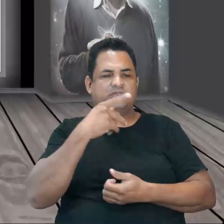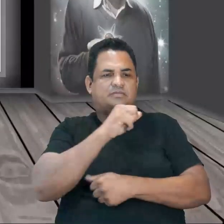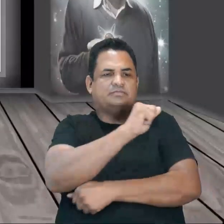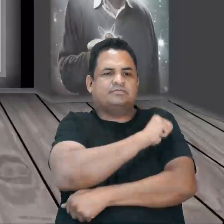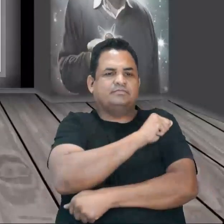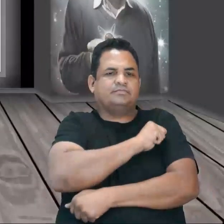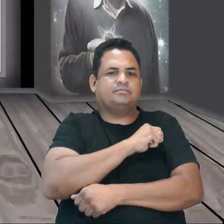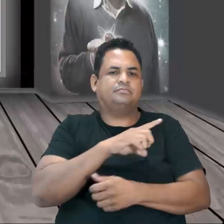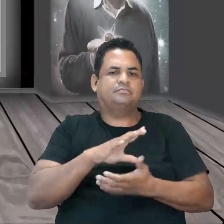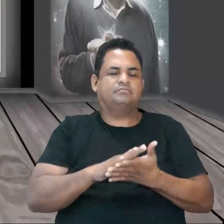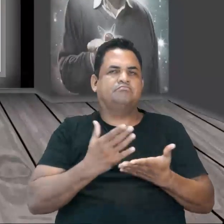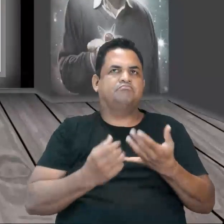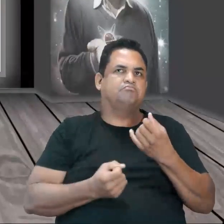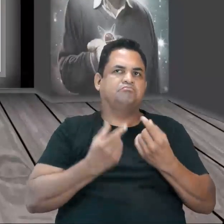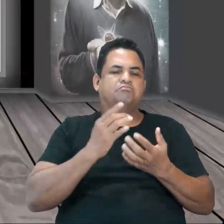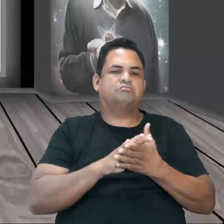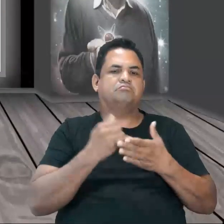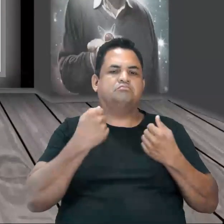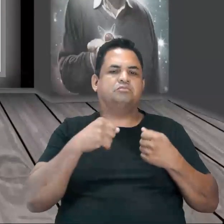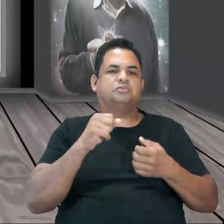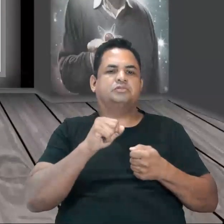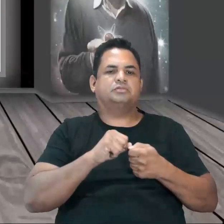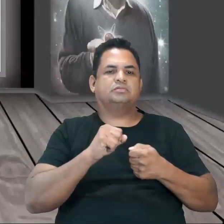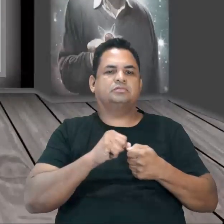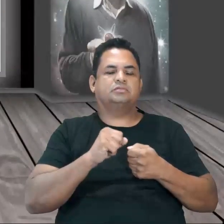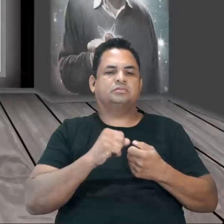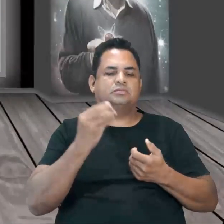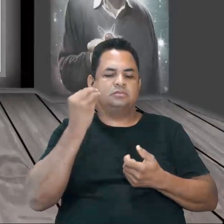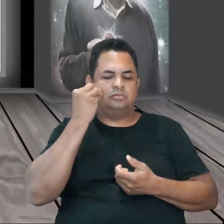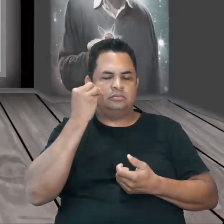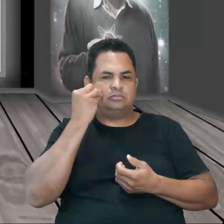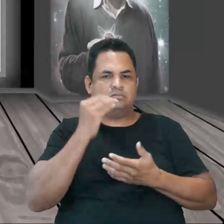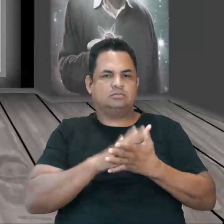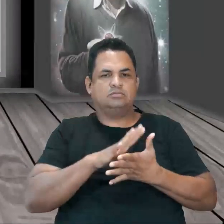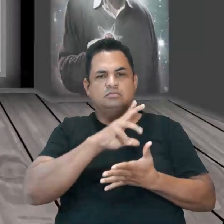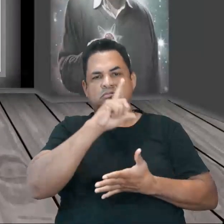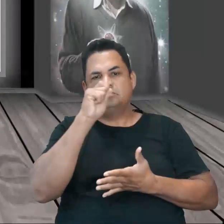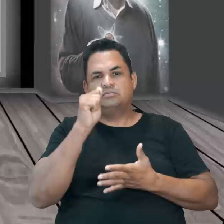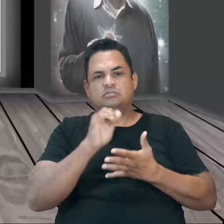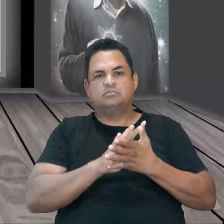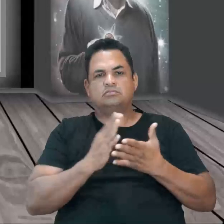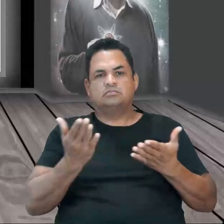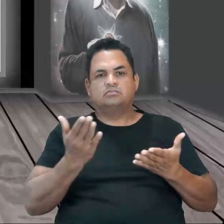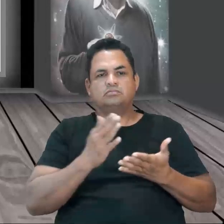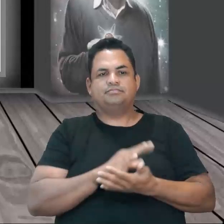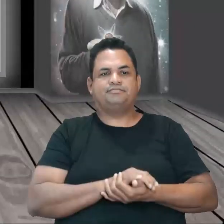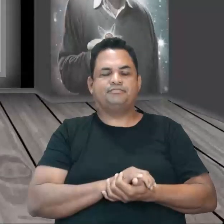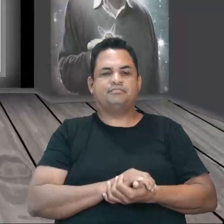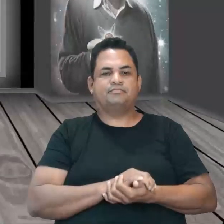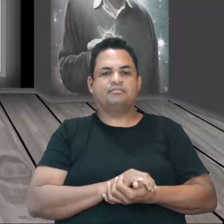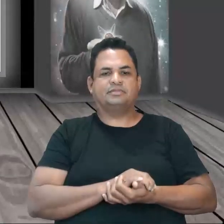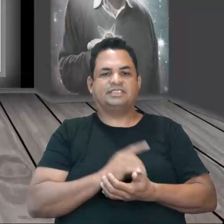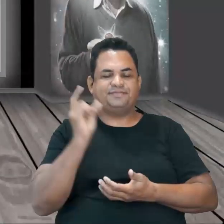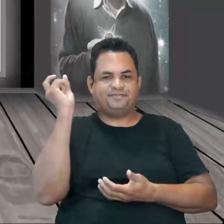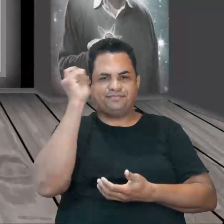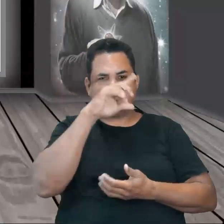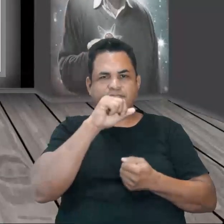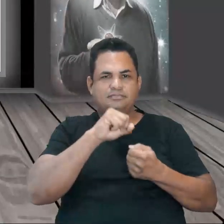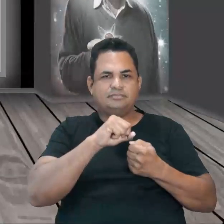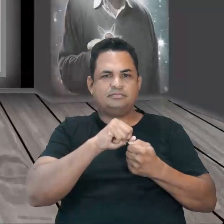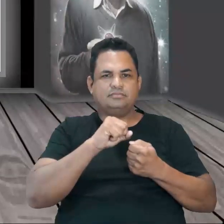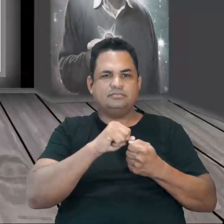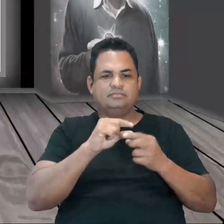algumas coisas que dá para fazer. Nós vamos fazer aqui, vai ter o experimento do dia, mas é muito sofisticado, né? É difícil fazer, porque vai usar um